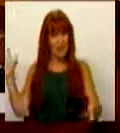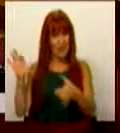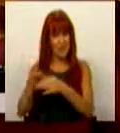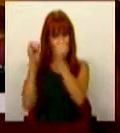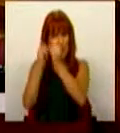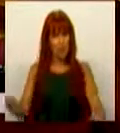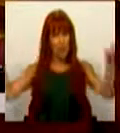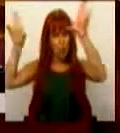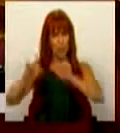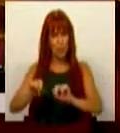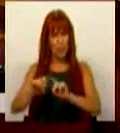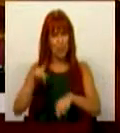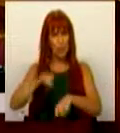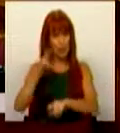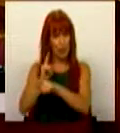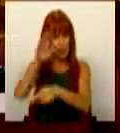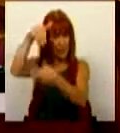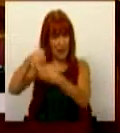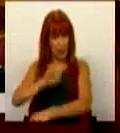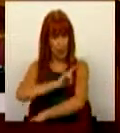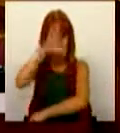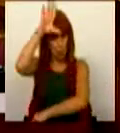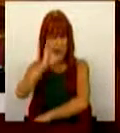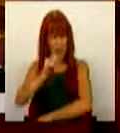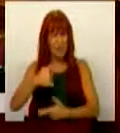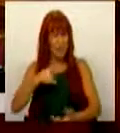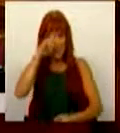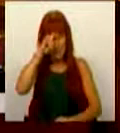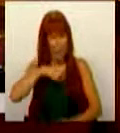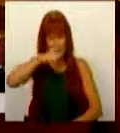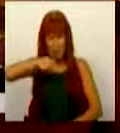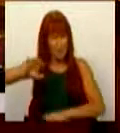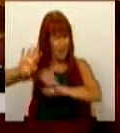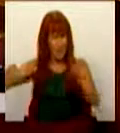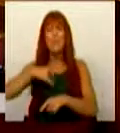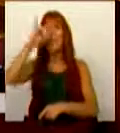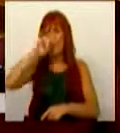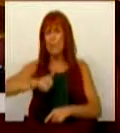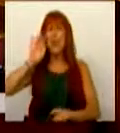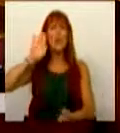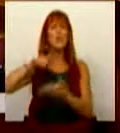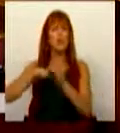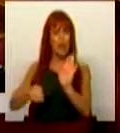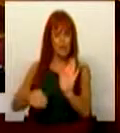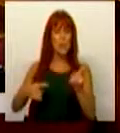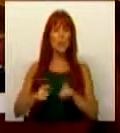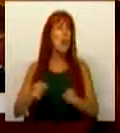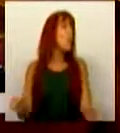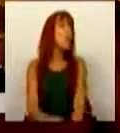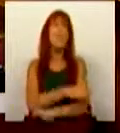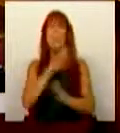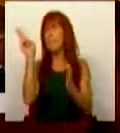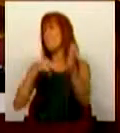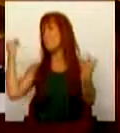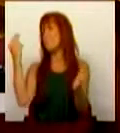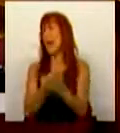à inovação na altura em que foram governo. Ora, eu não me lembro das pastas, mas lembro-me bem dos resultados. Foi o maior tombo